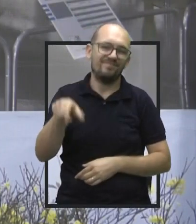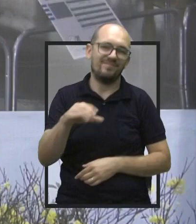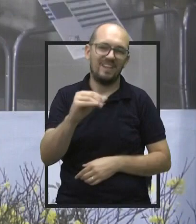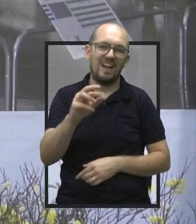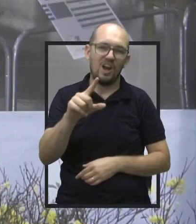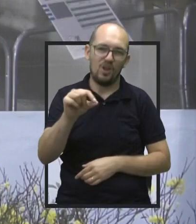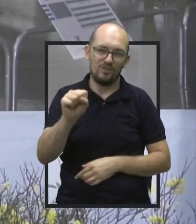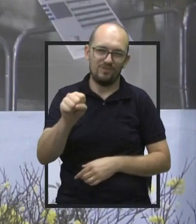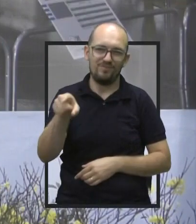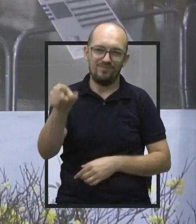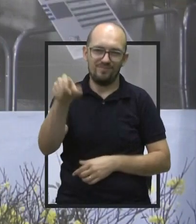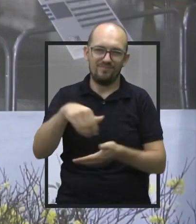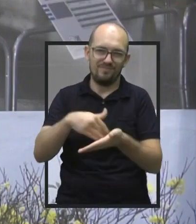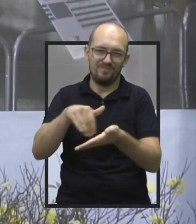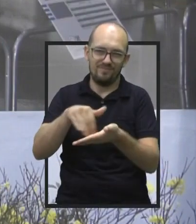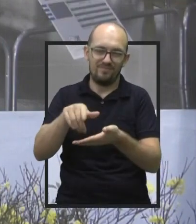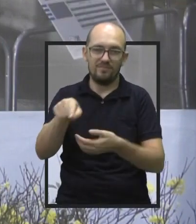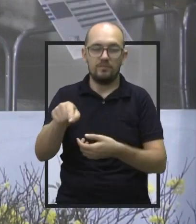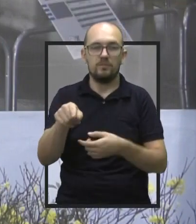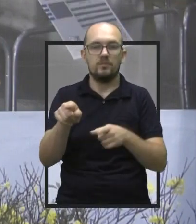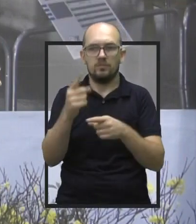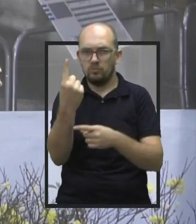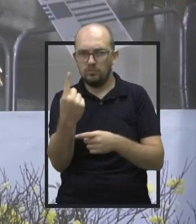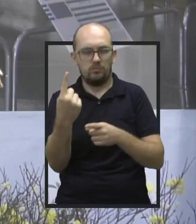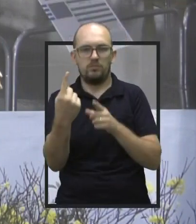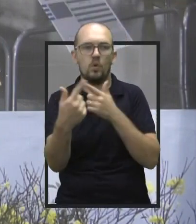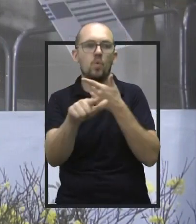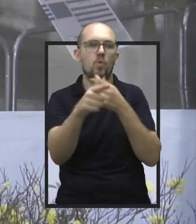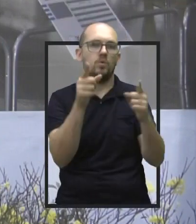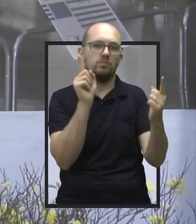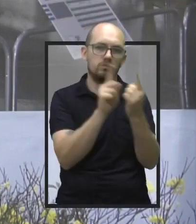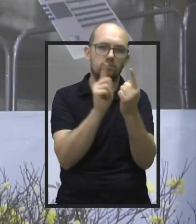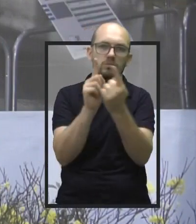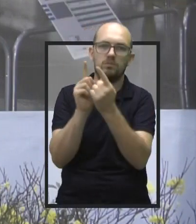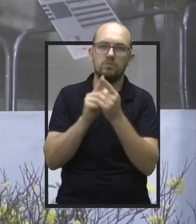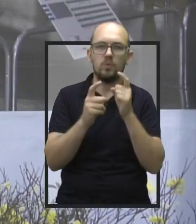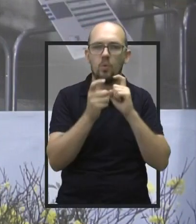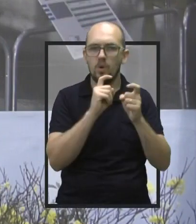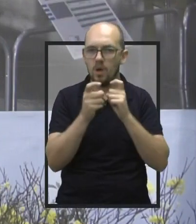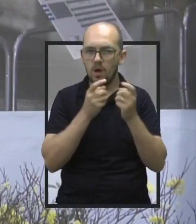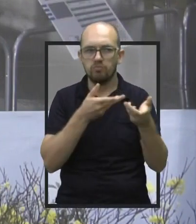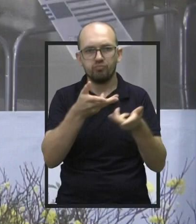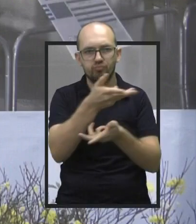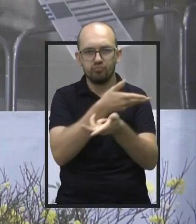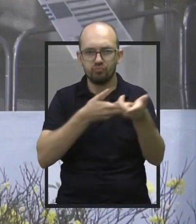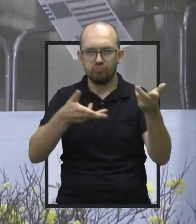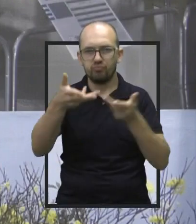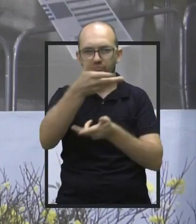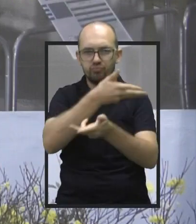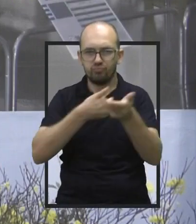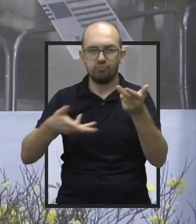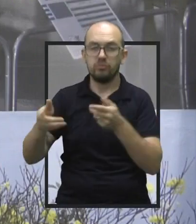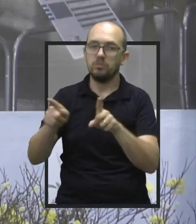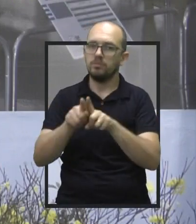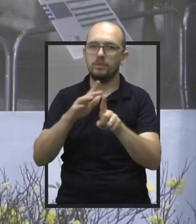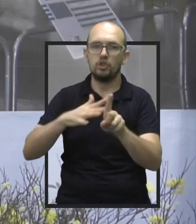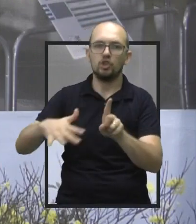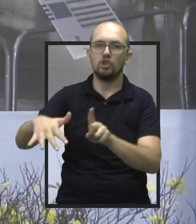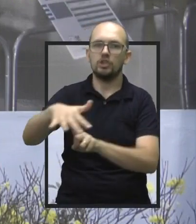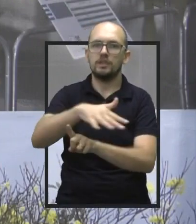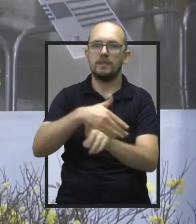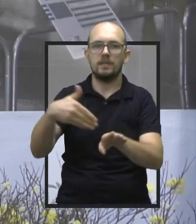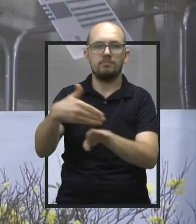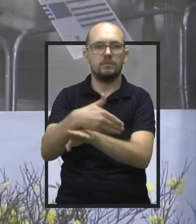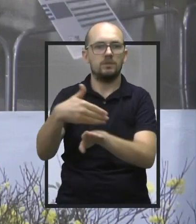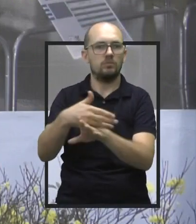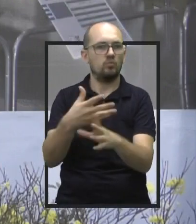discutido não somente com ele, mas tem tido várias reuniões. Então, a sociedade tem participado